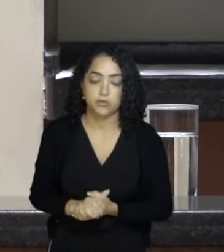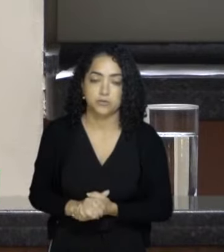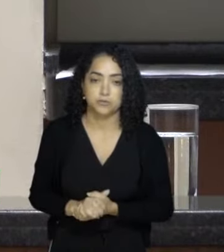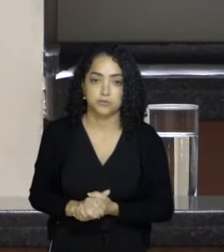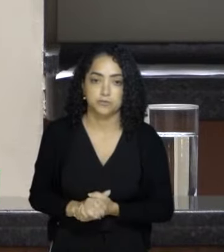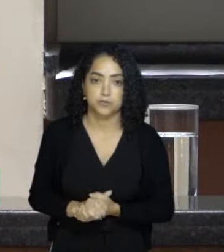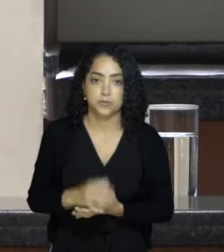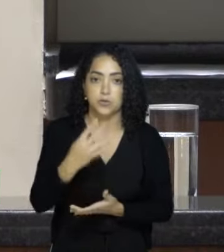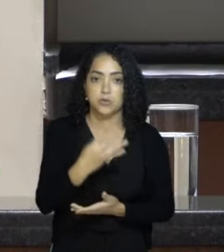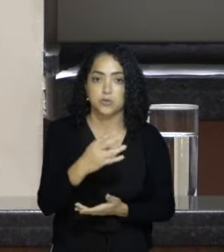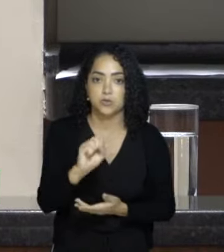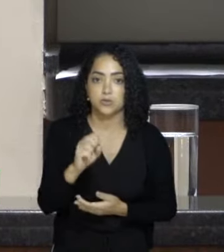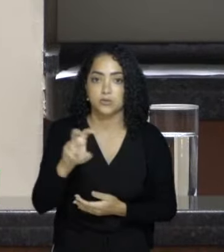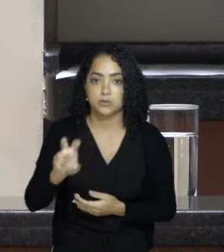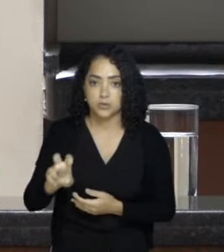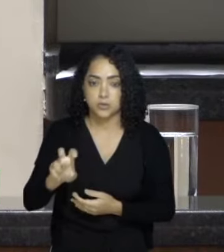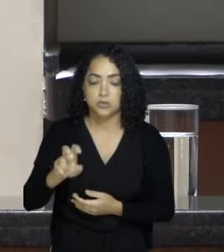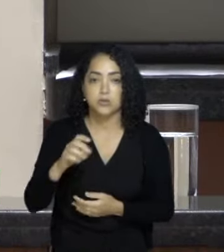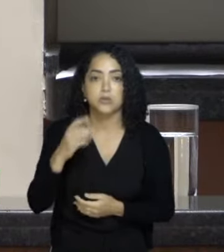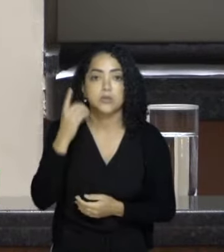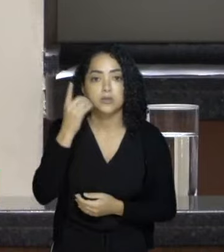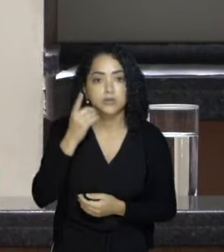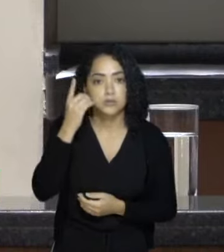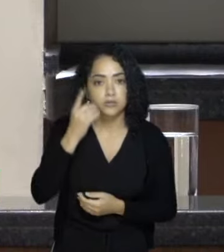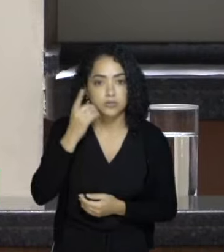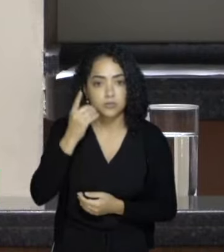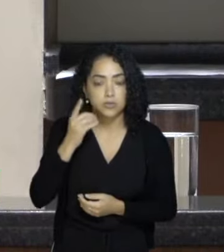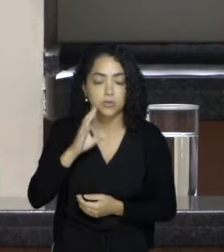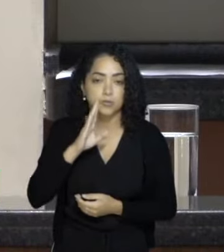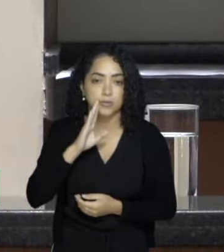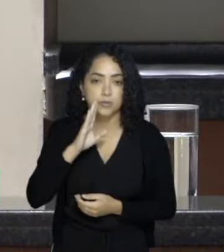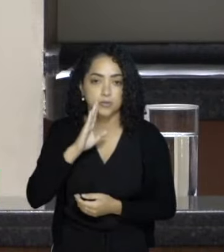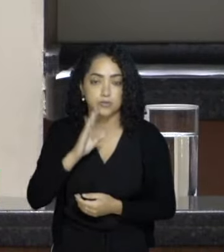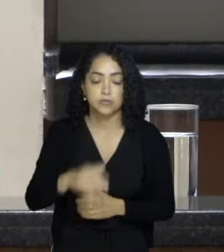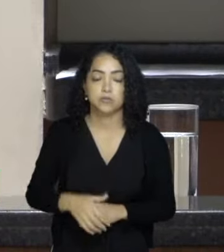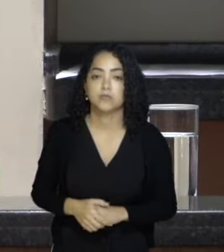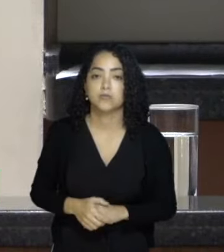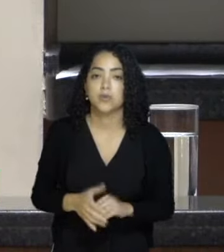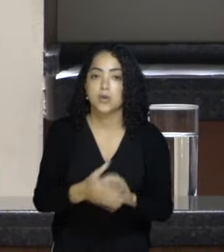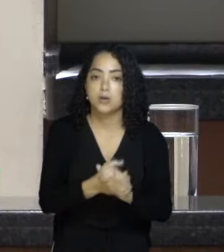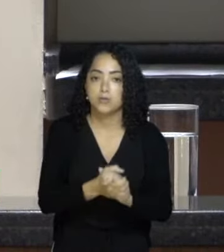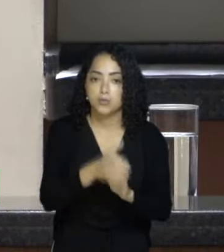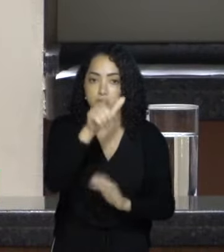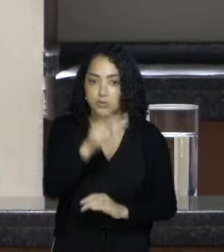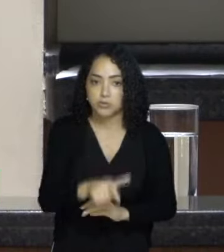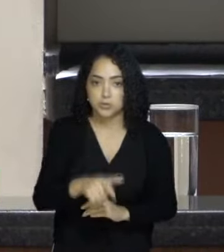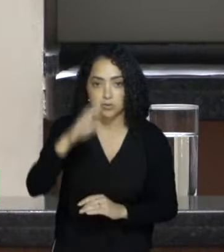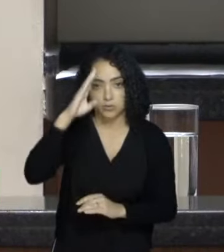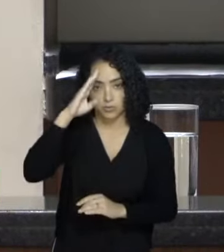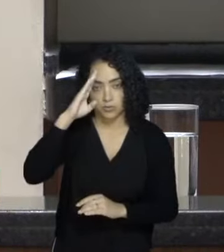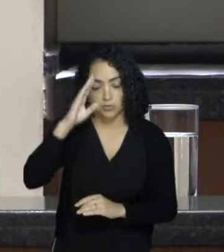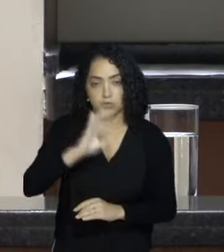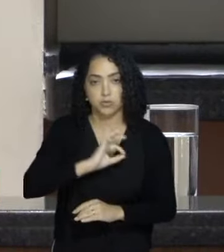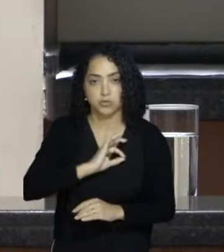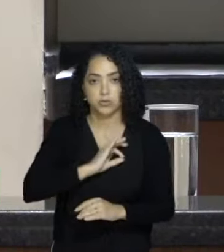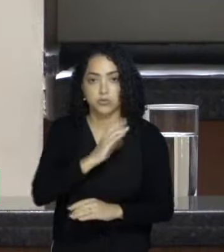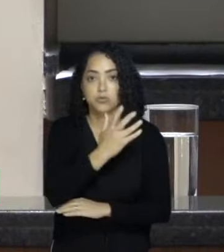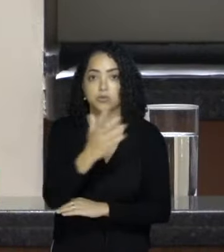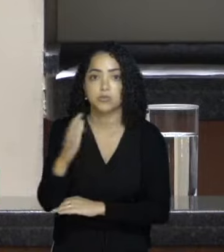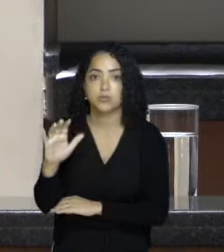Moção 485-2023, autoria do deputado Nilson Berlanda, manifestando aplausos ao comandante da Polícia Ambiental de Santa Catarina,